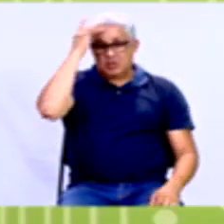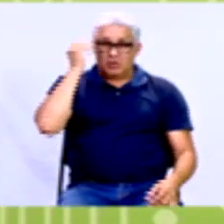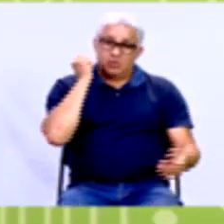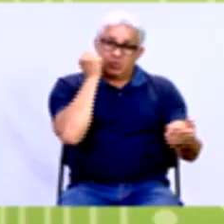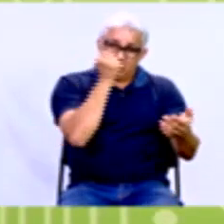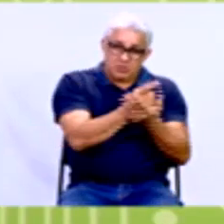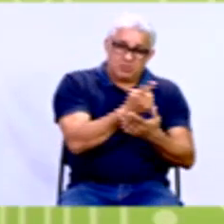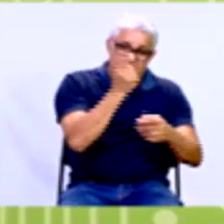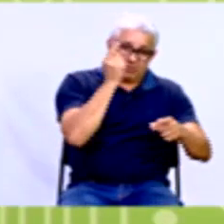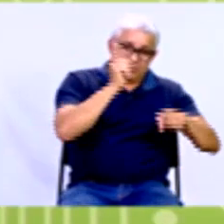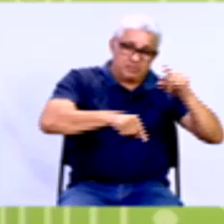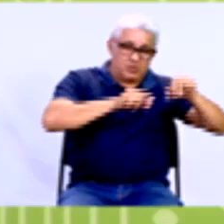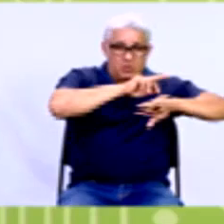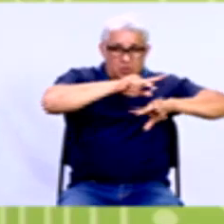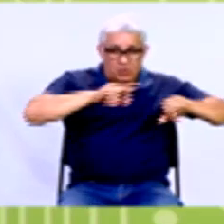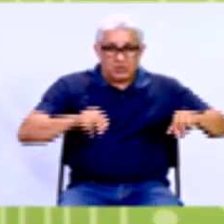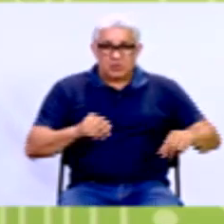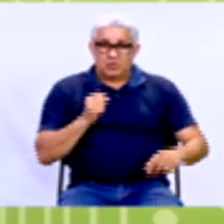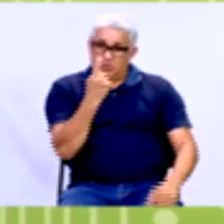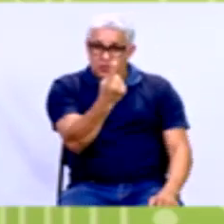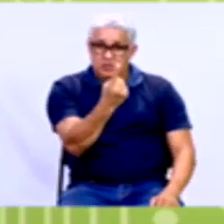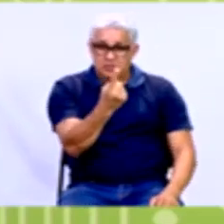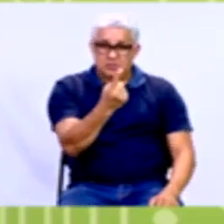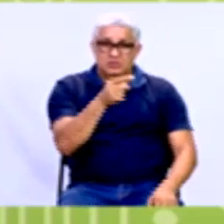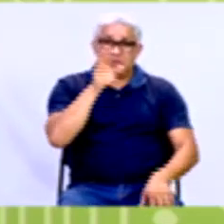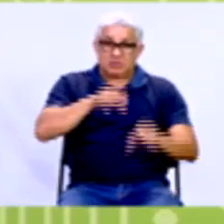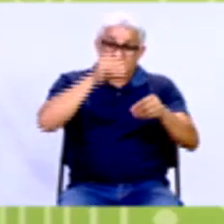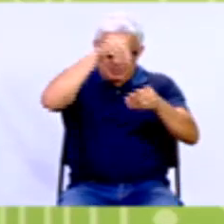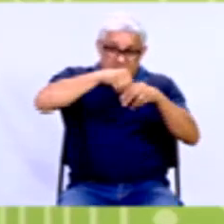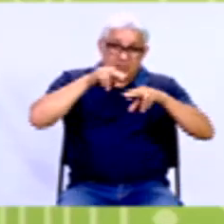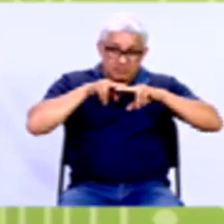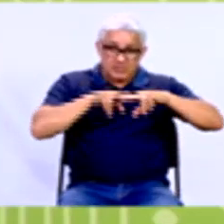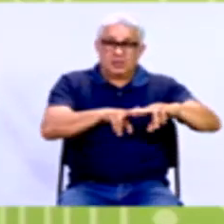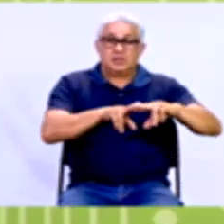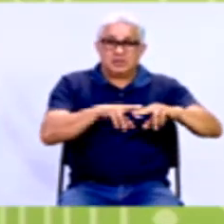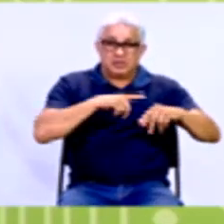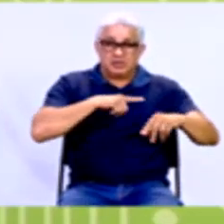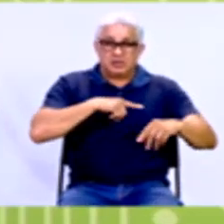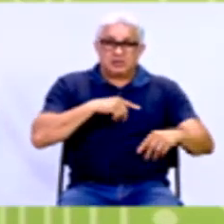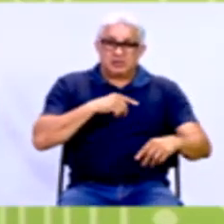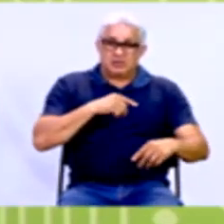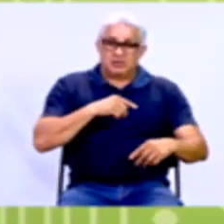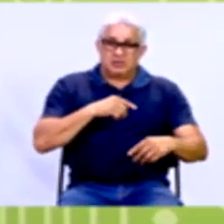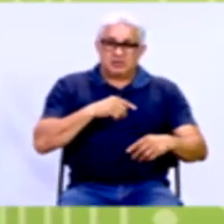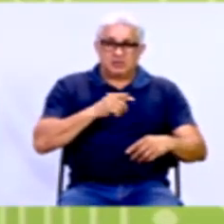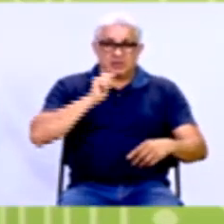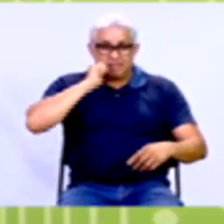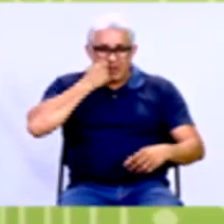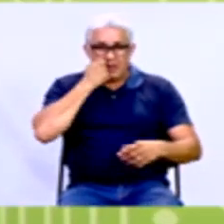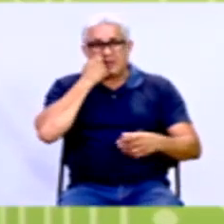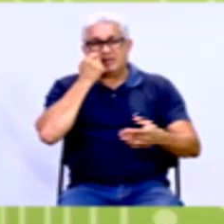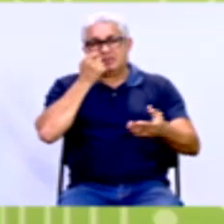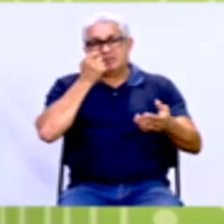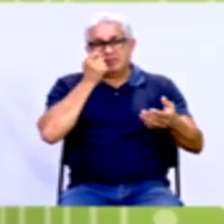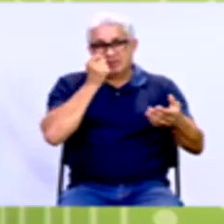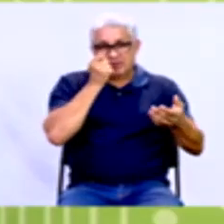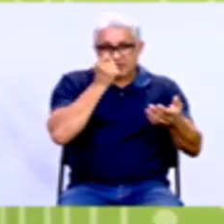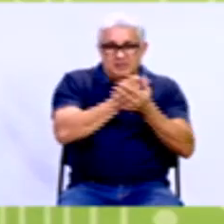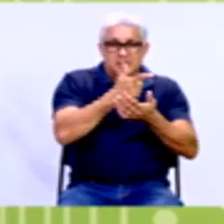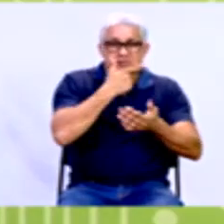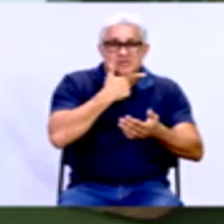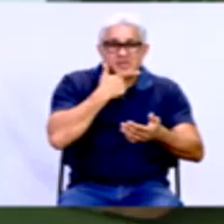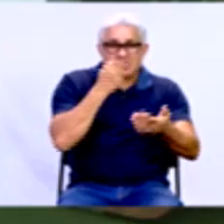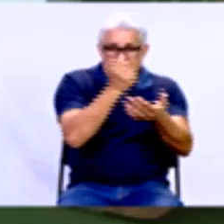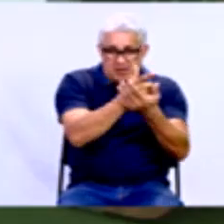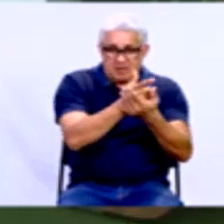compra um produto, muitas vezes dentro do mercado, por exemplo, que tem uma panificadora, por exemplo, que vai lá e compra um queijo,